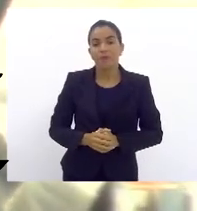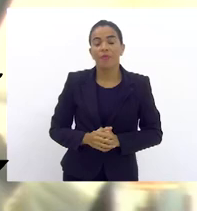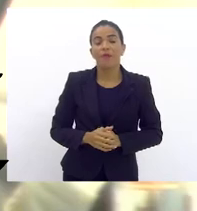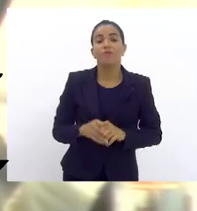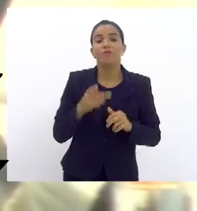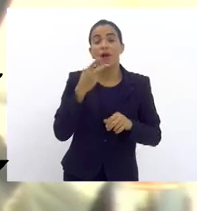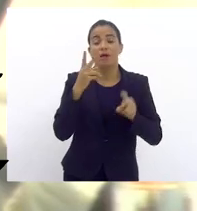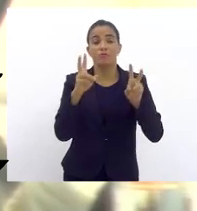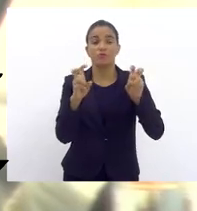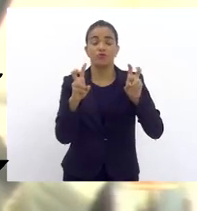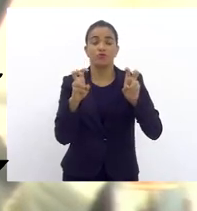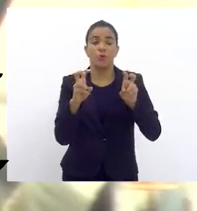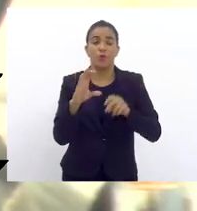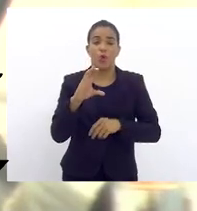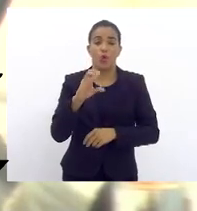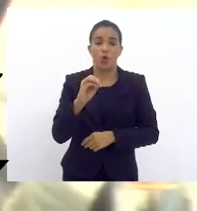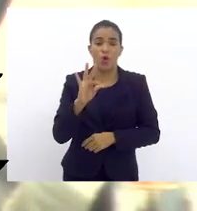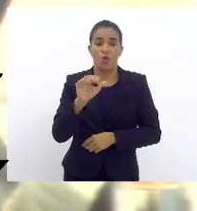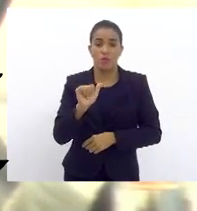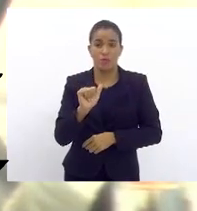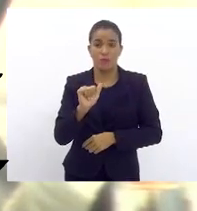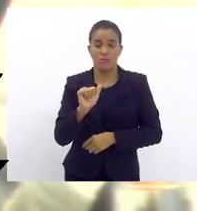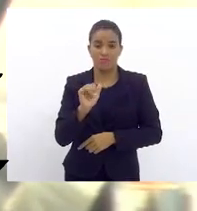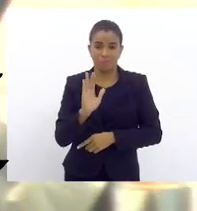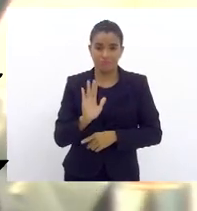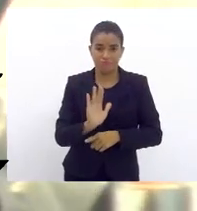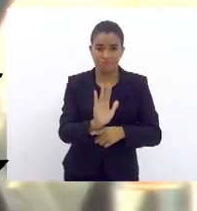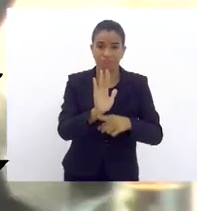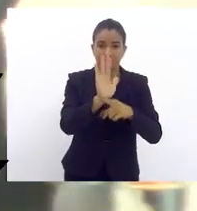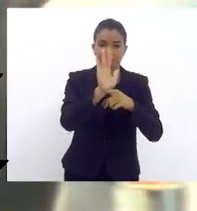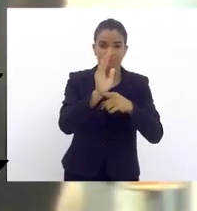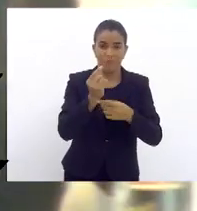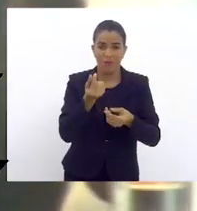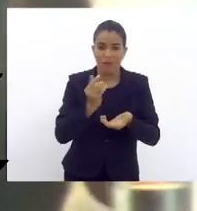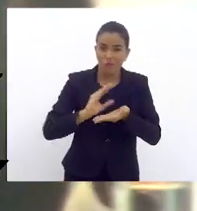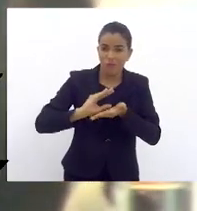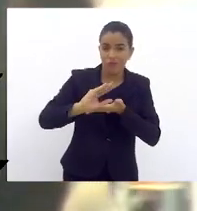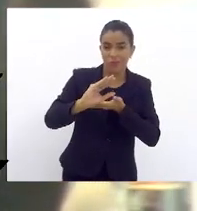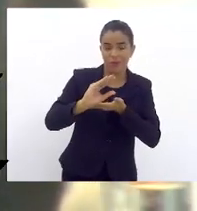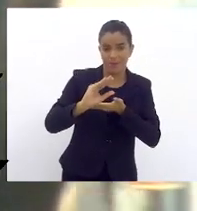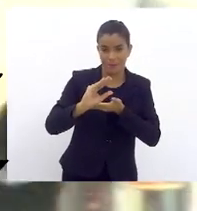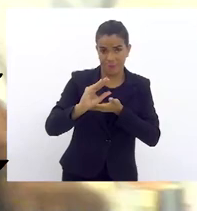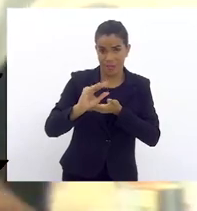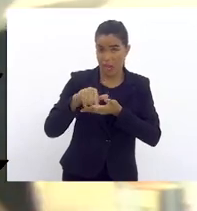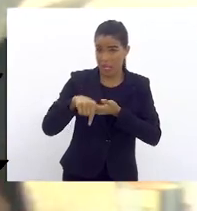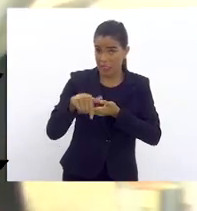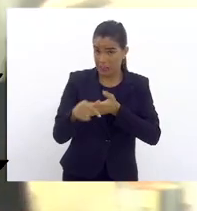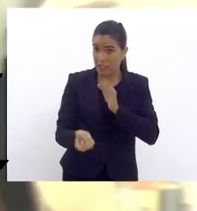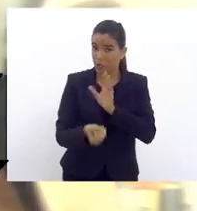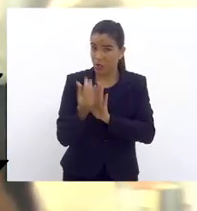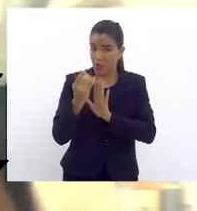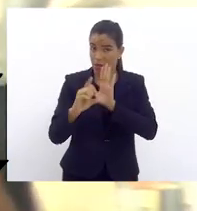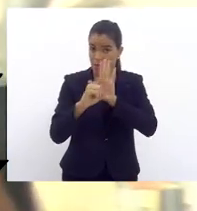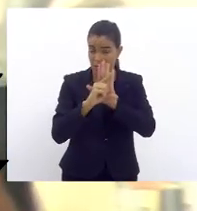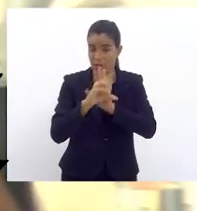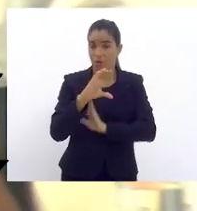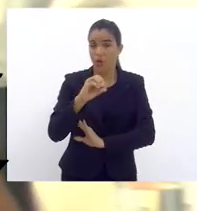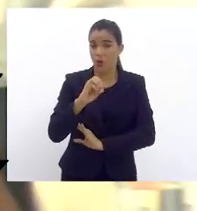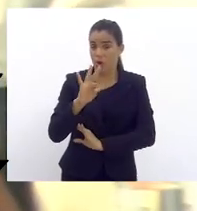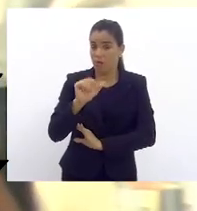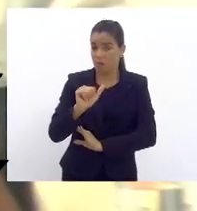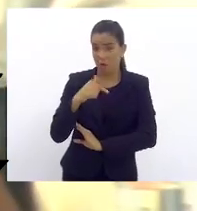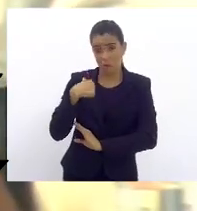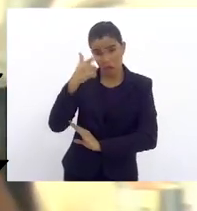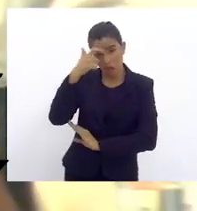também a questão das cotas né Lembrando aqui que essa casa fez a lei das cotas eu inclusive sou autor